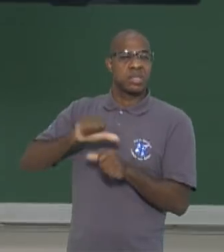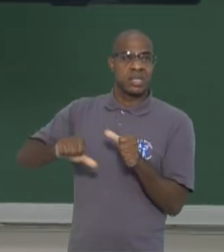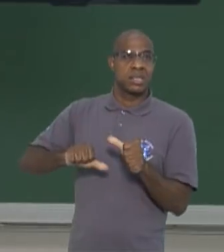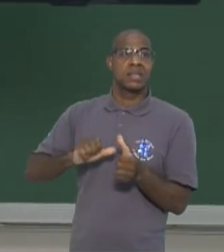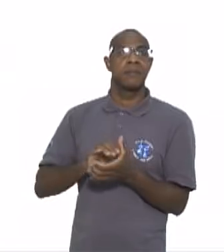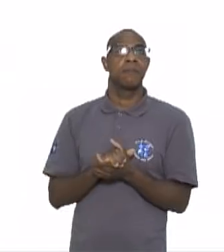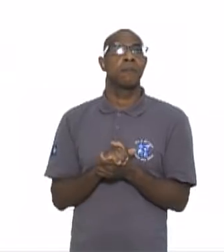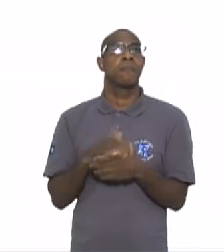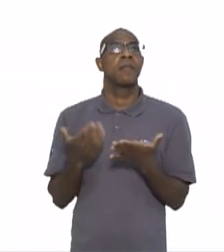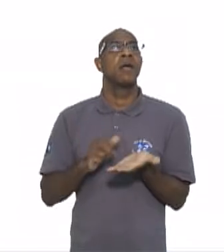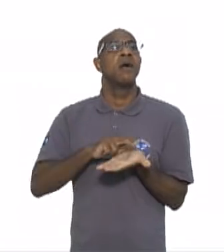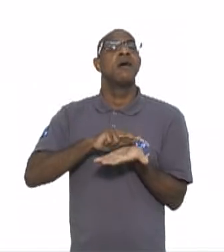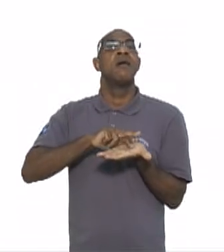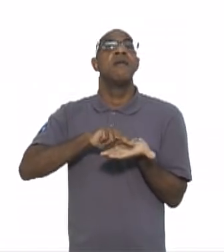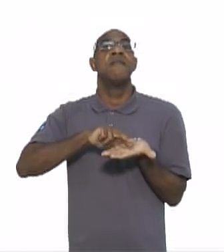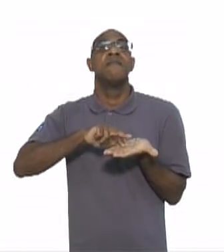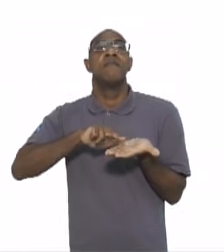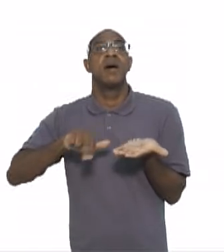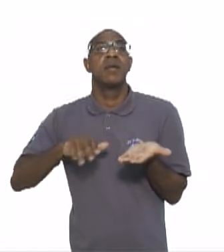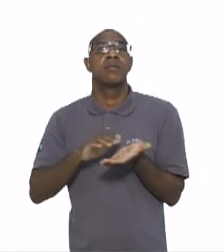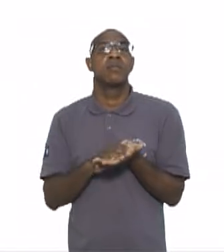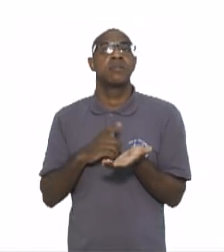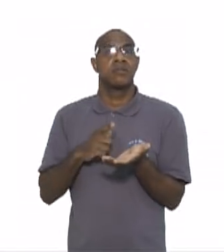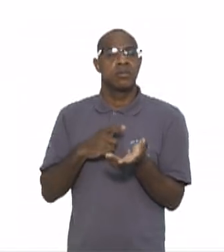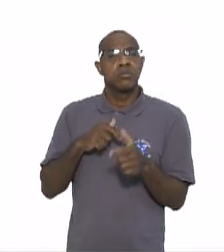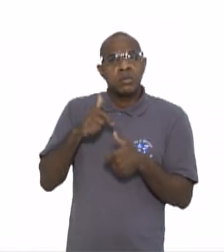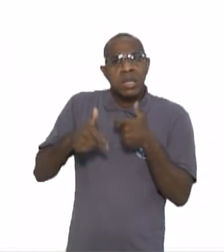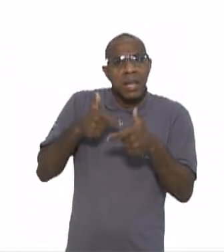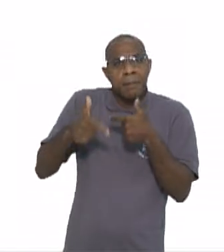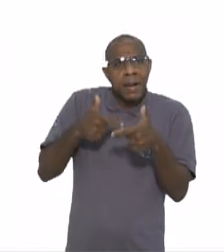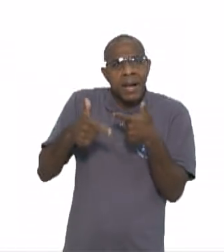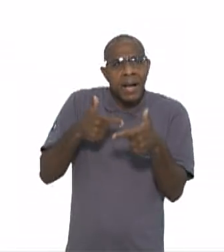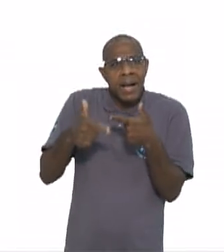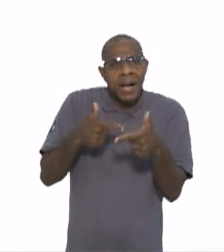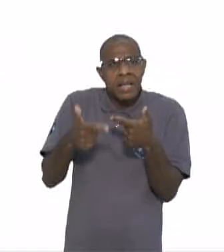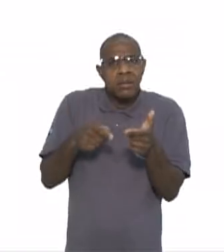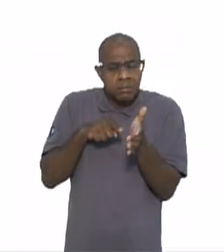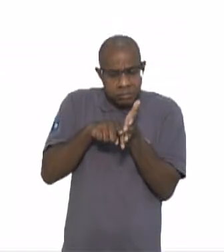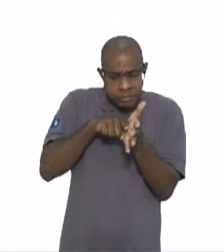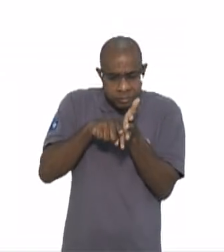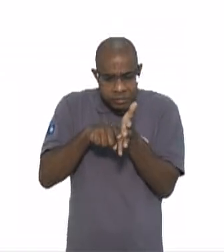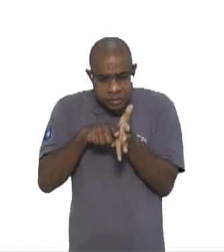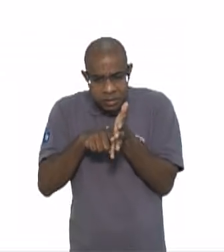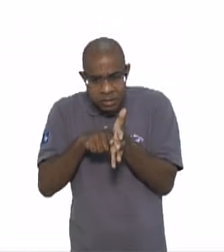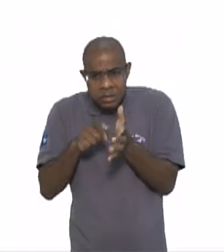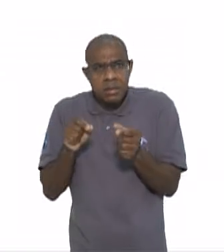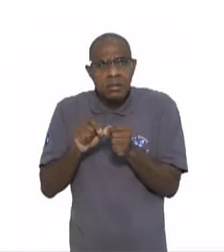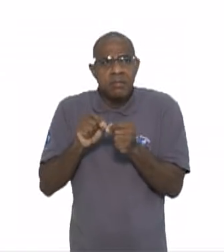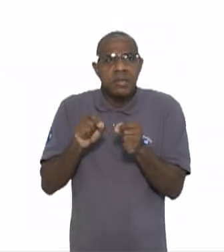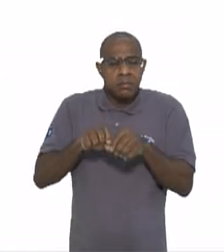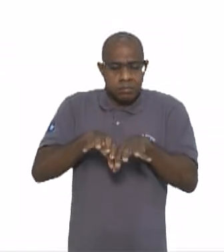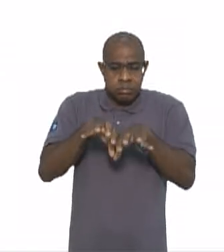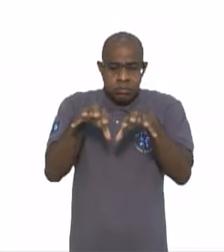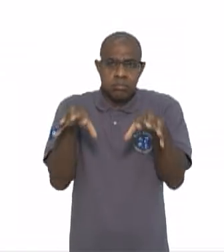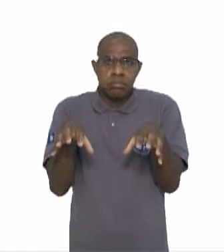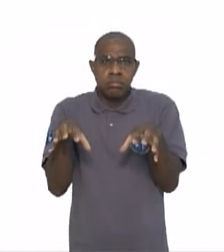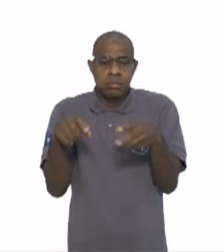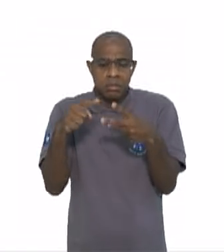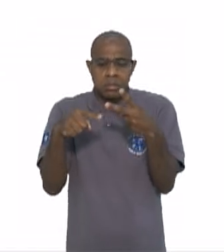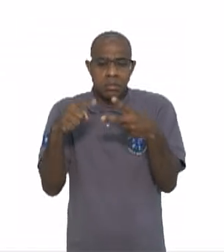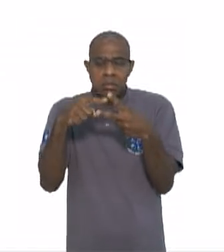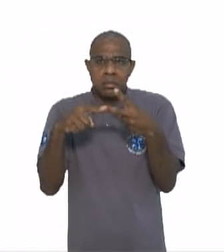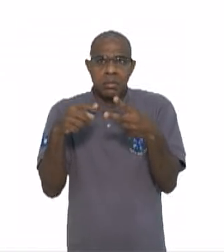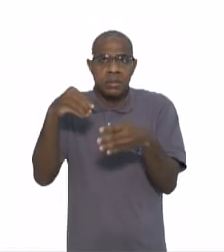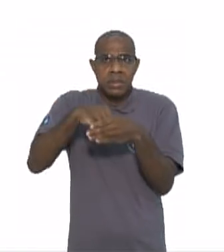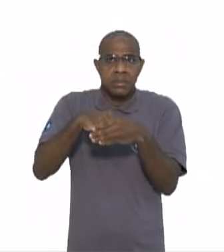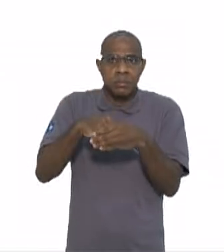né? Vários historiadores, através de um trabalho científico, convencionaram essa divisão em duas idades, dentro do período